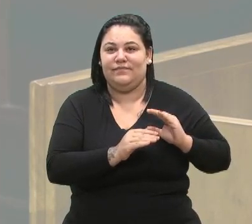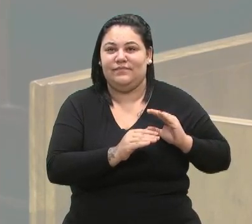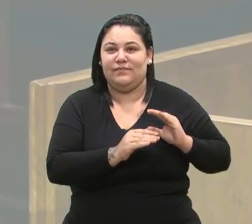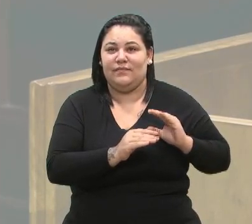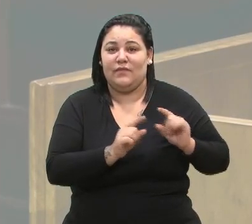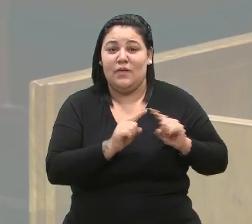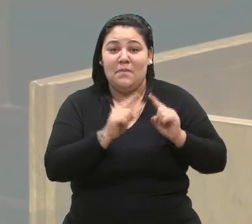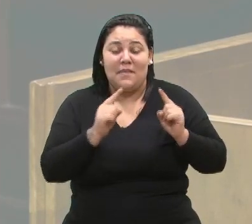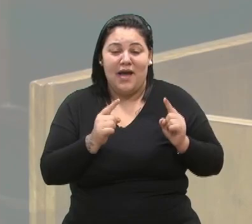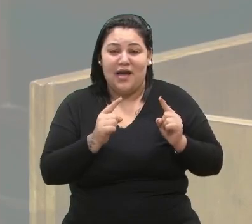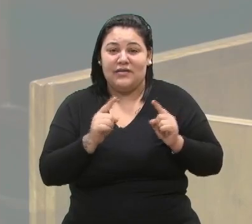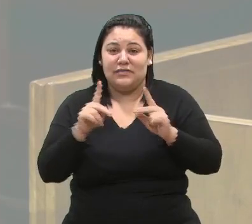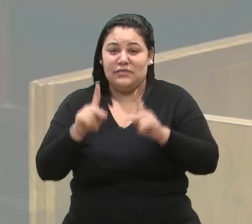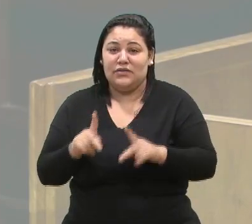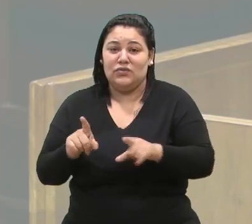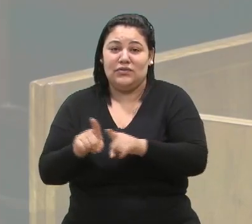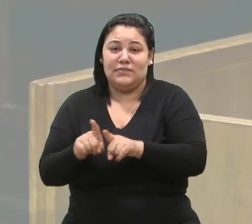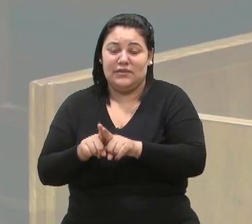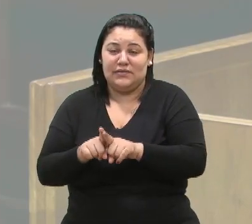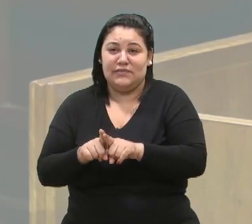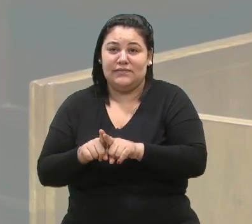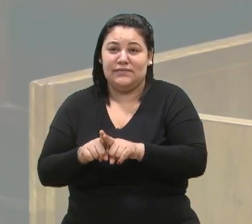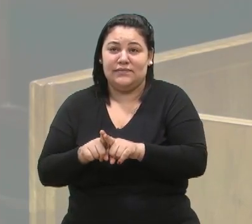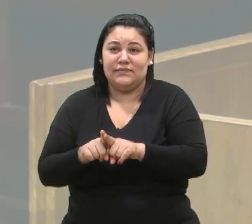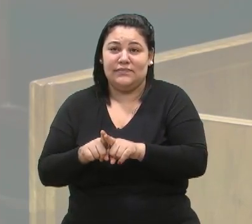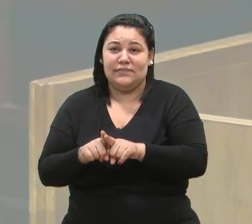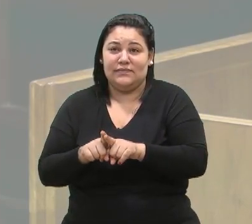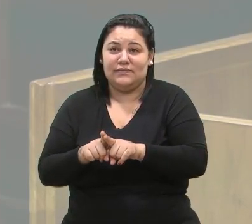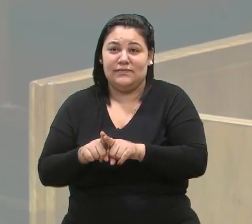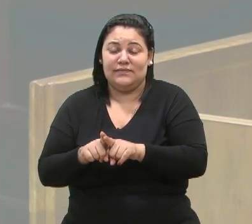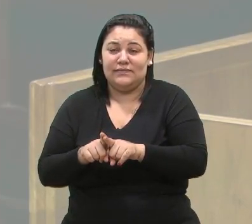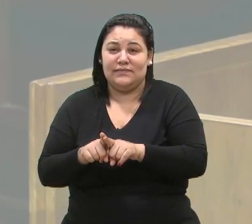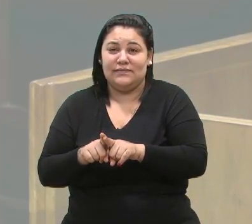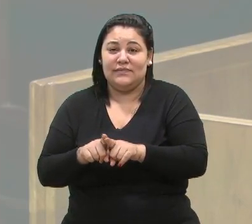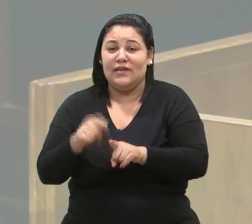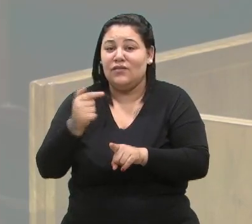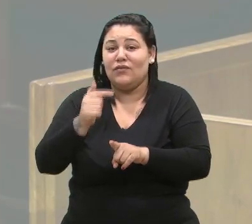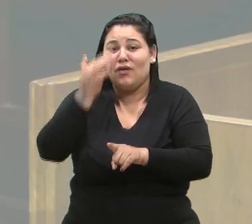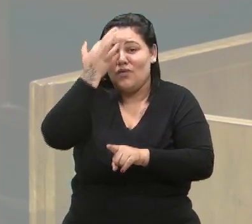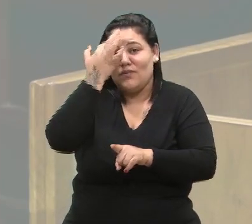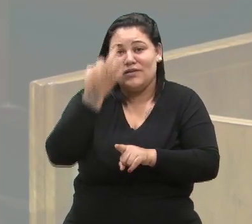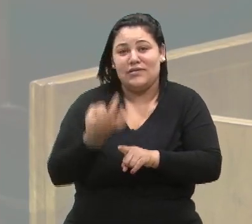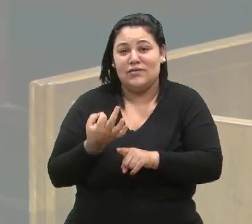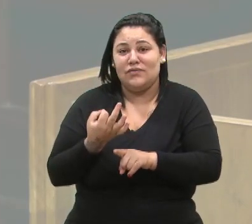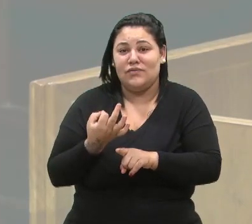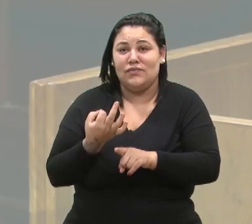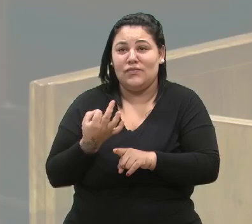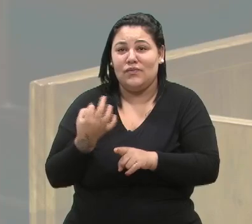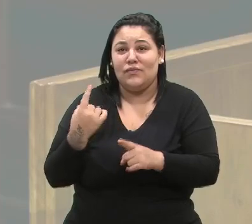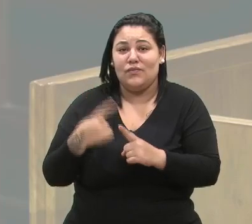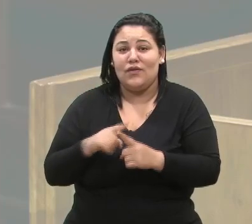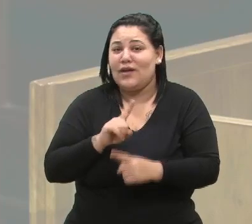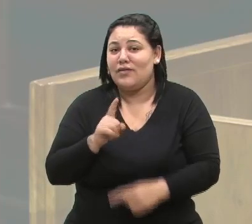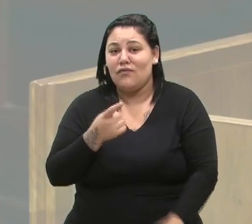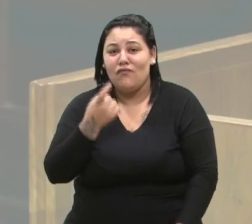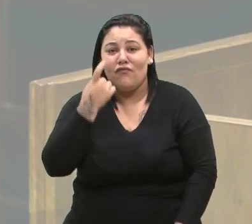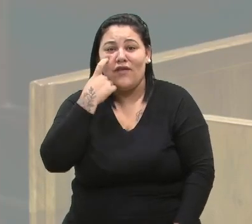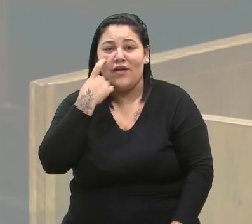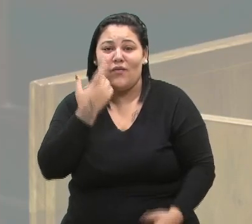Mas as pessoas também não estão tendo a compreensão porque não estão vendo o atendimento.